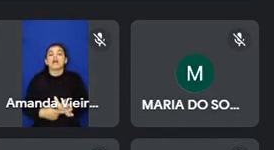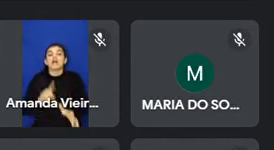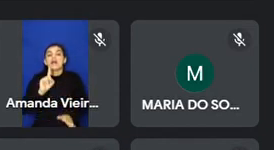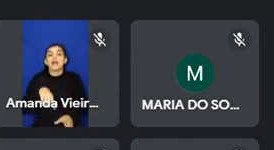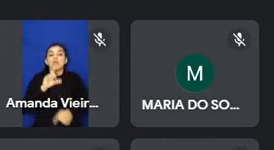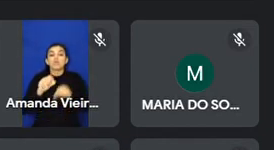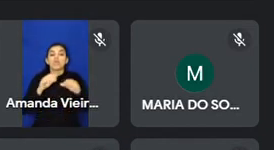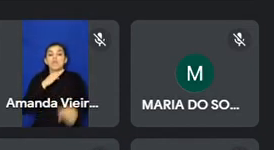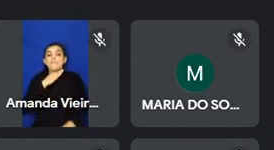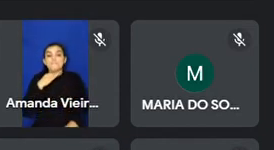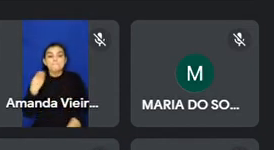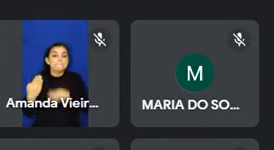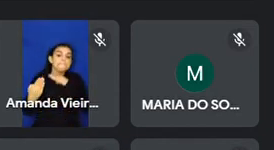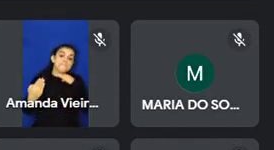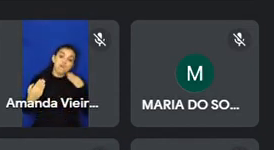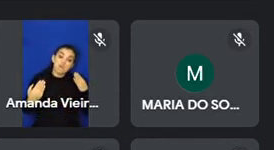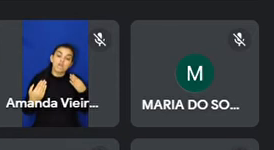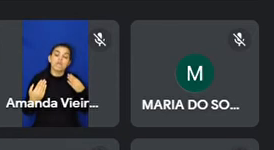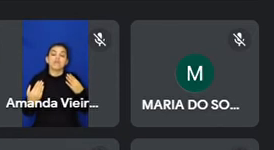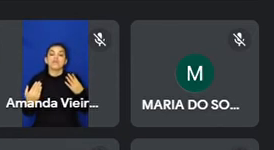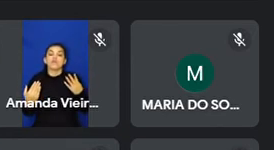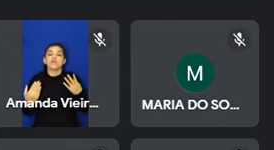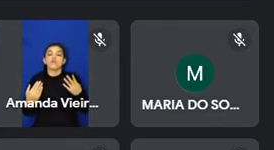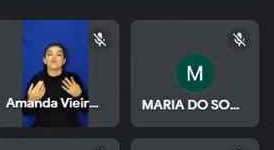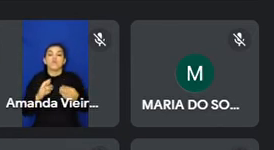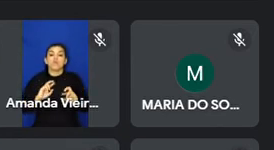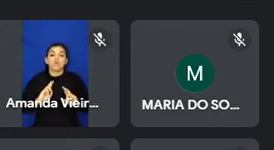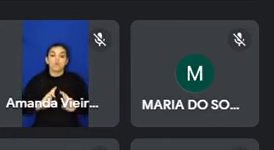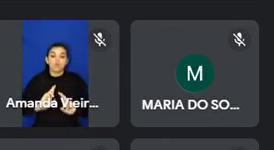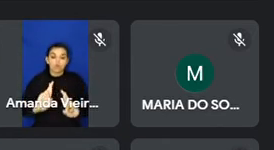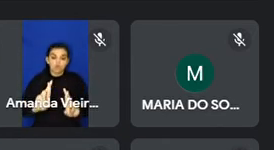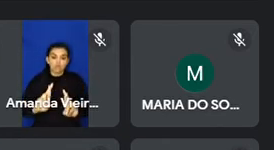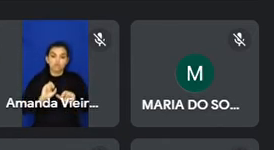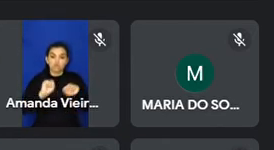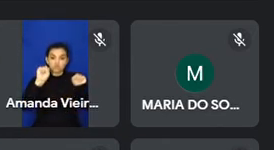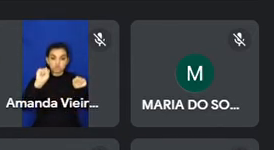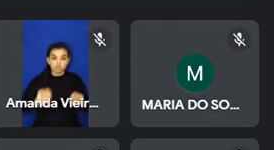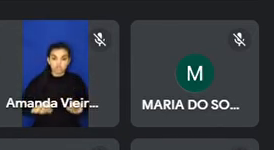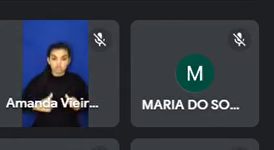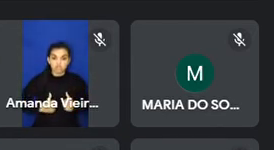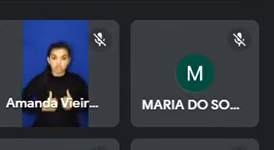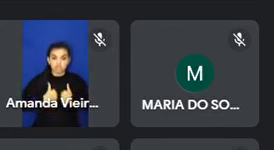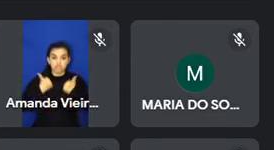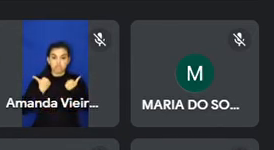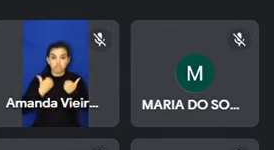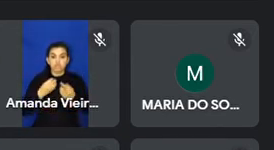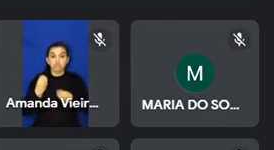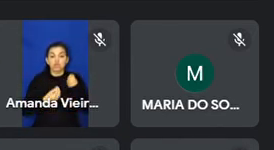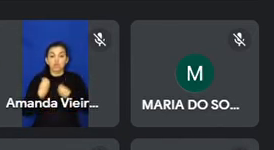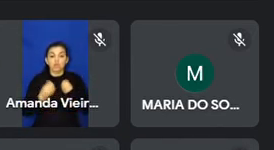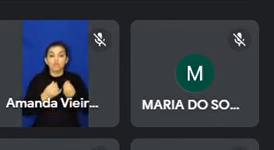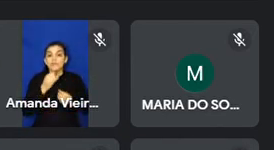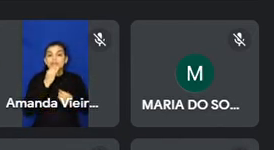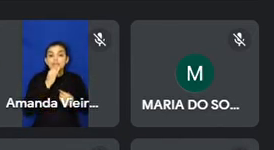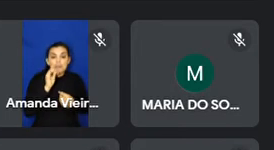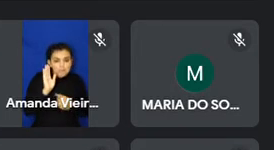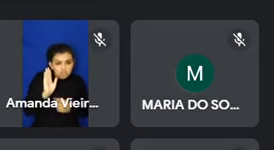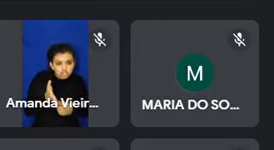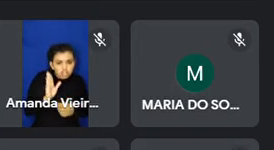mortos. Então, é só mesmo aquela resposta do sistema imune para combater. Ah, professora, mas eu tomei a vacina da Covid,